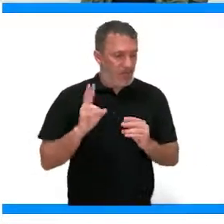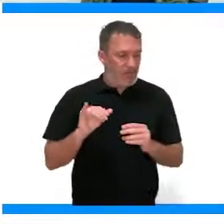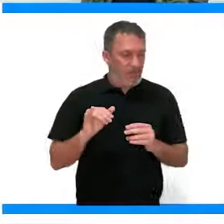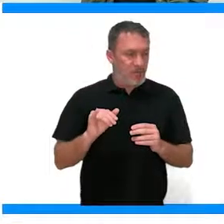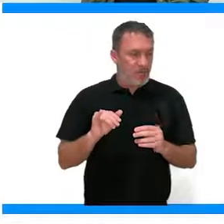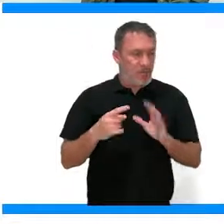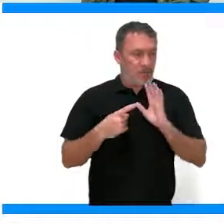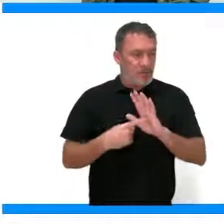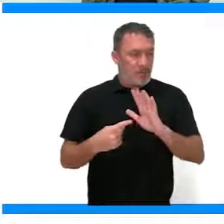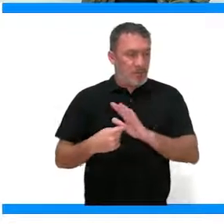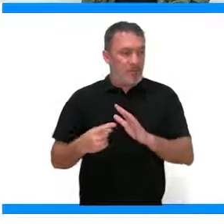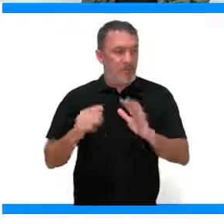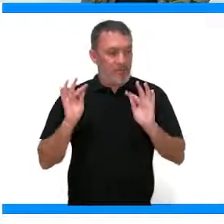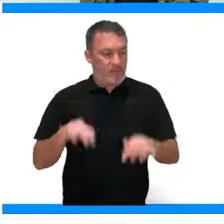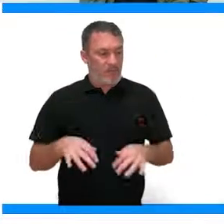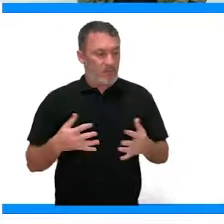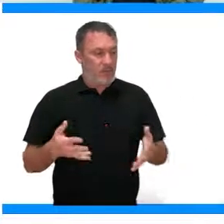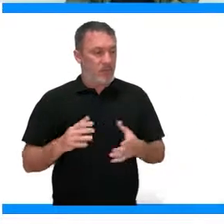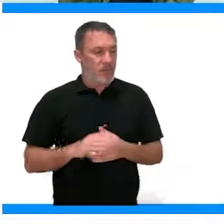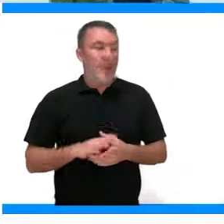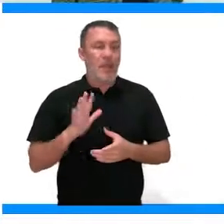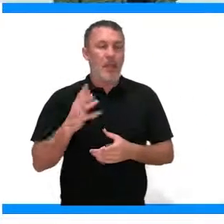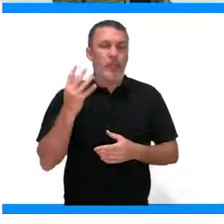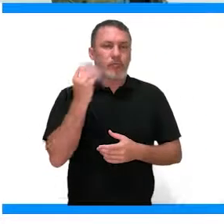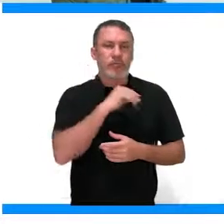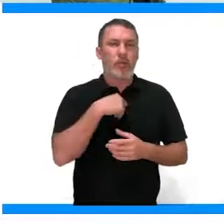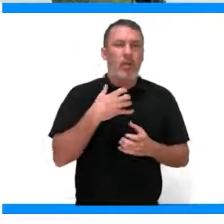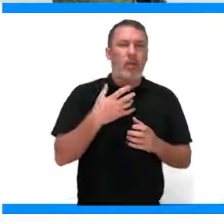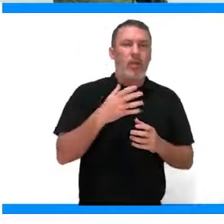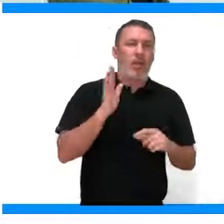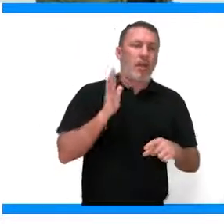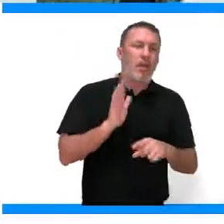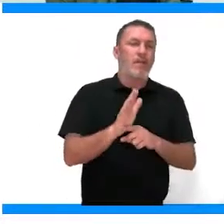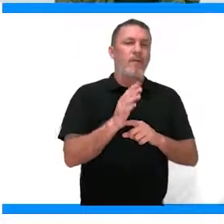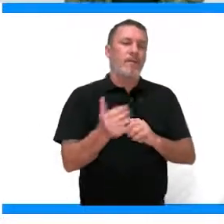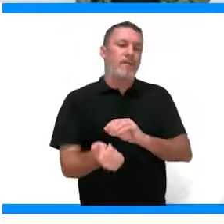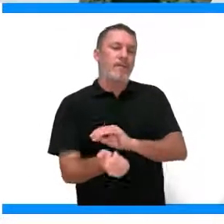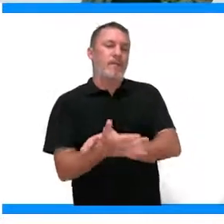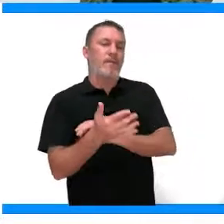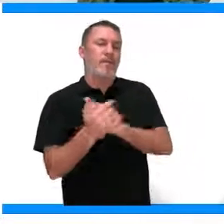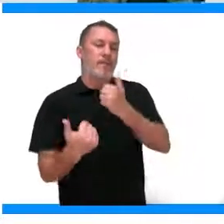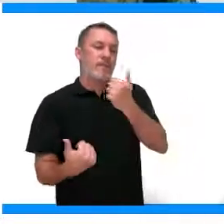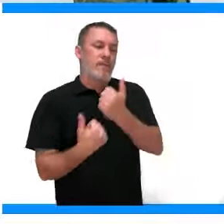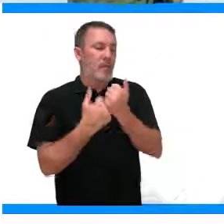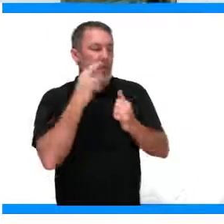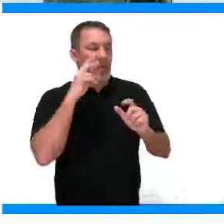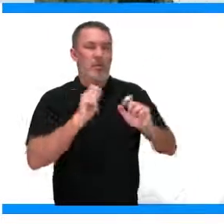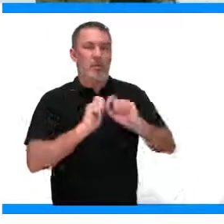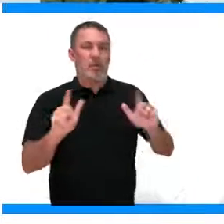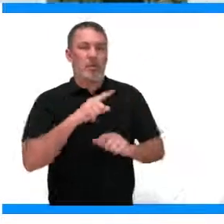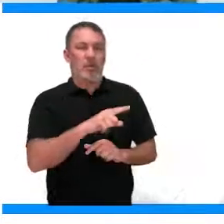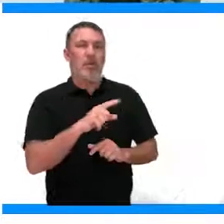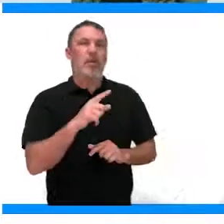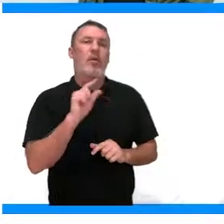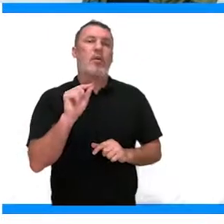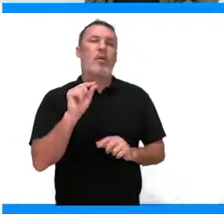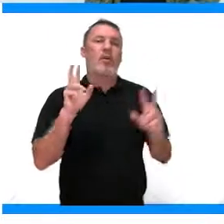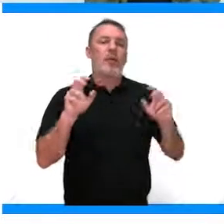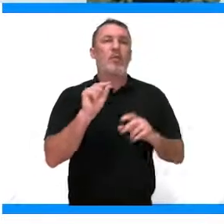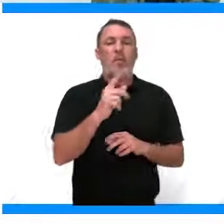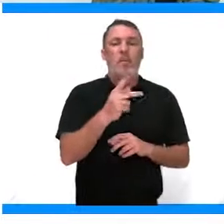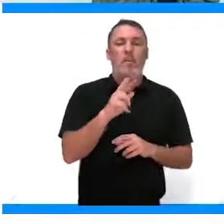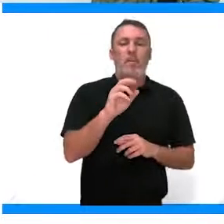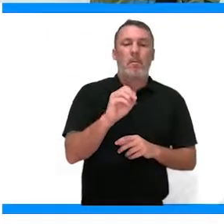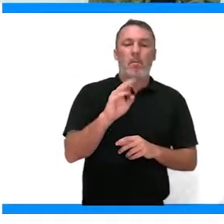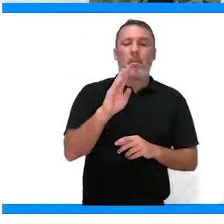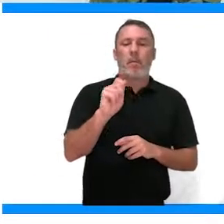nossa, videoaula aqui, mas antes eu queria fazer um hack matemático aí. Eu coloquei uma lâmina aí, ó. A probabilidade,